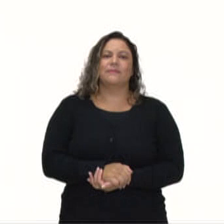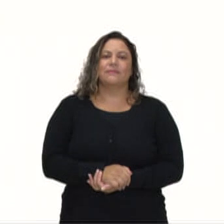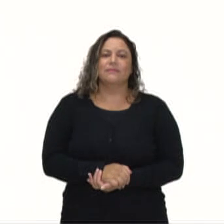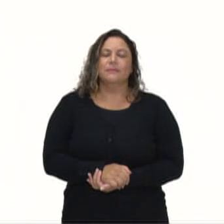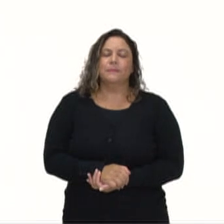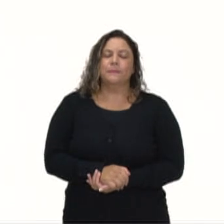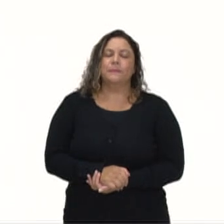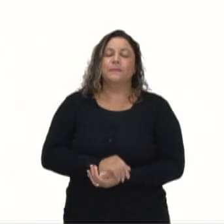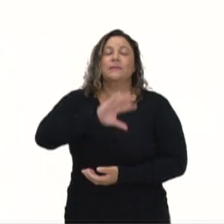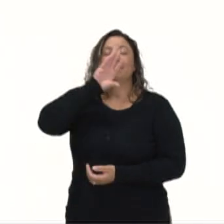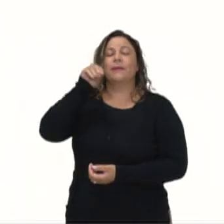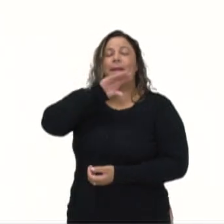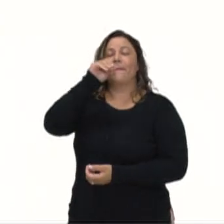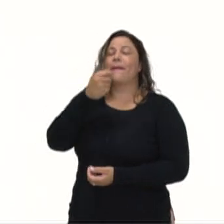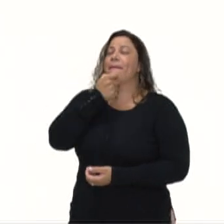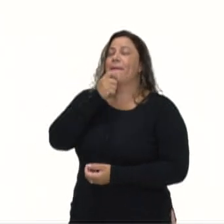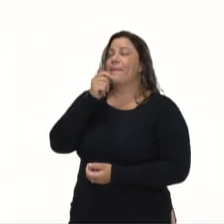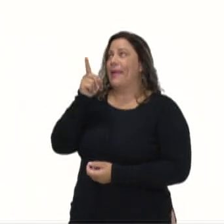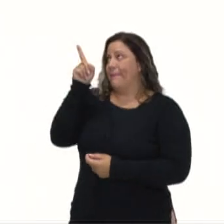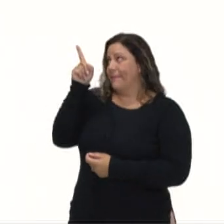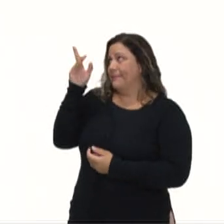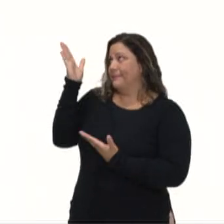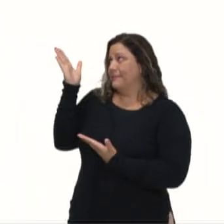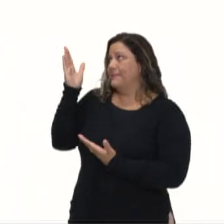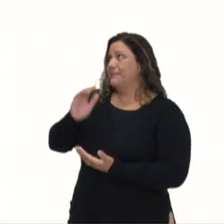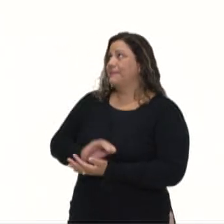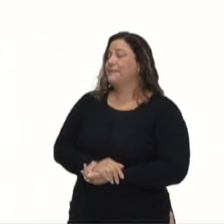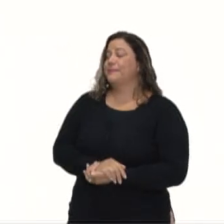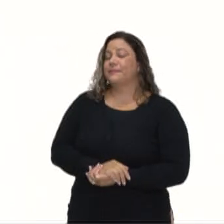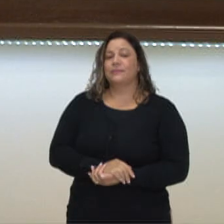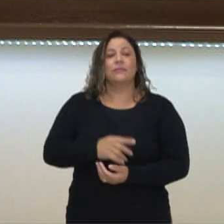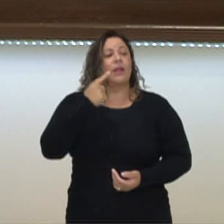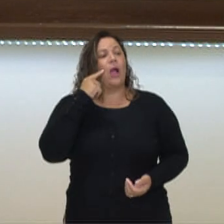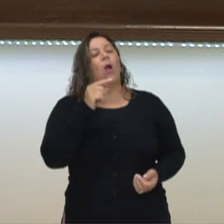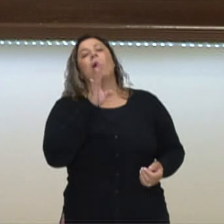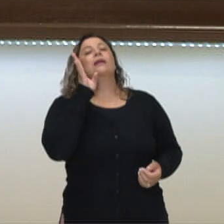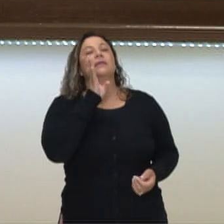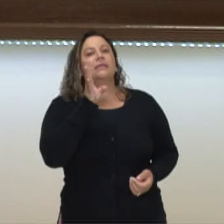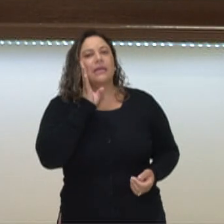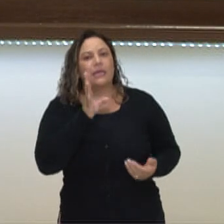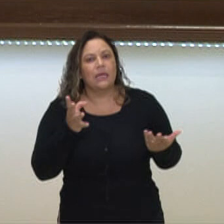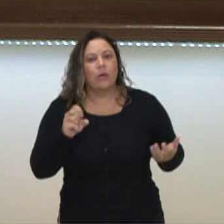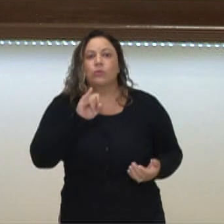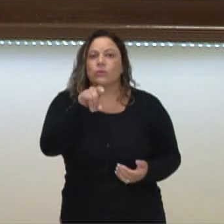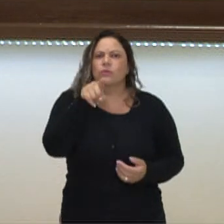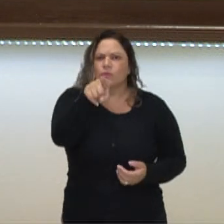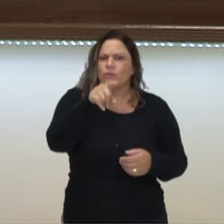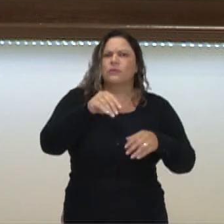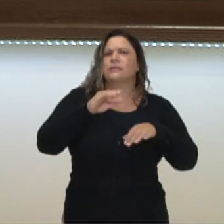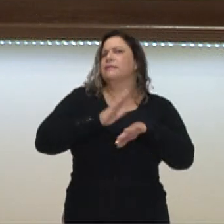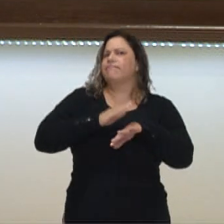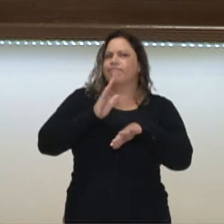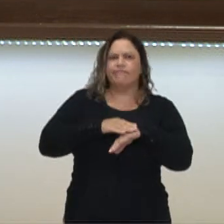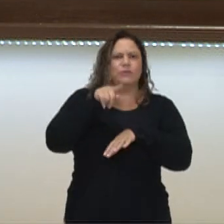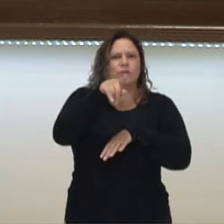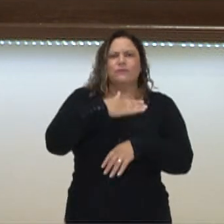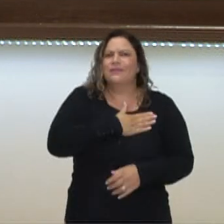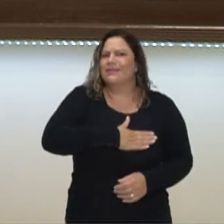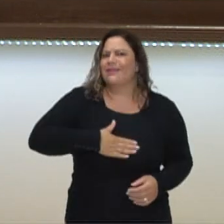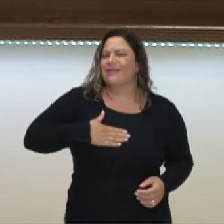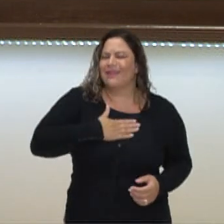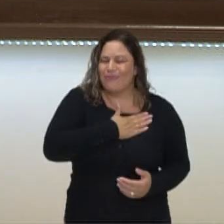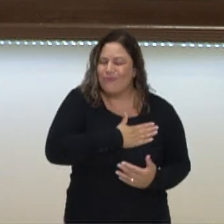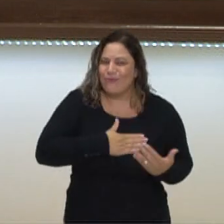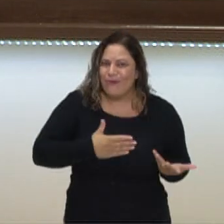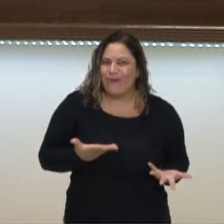really want to do, we feel like you are playing. Olha só que legal, se você fizer o que você realmente gosta